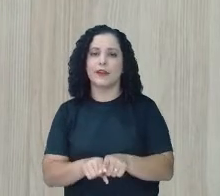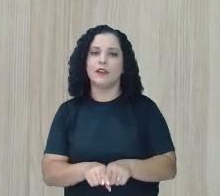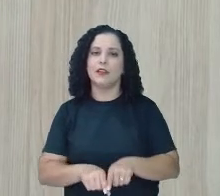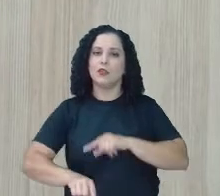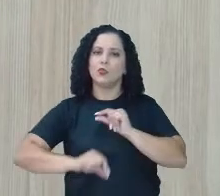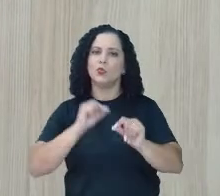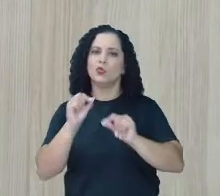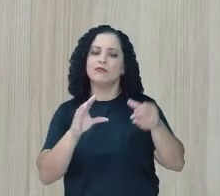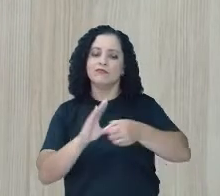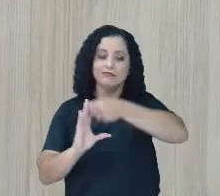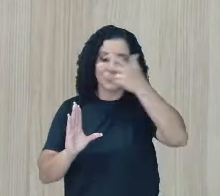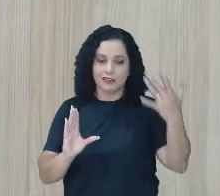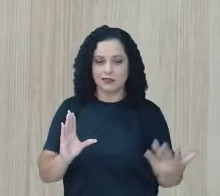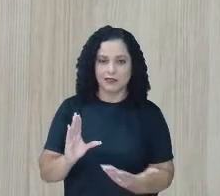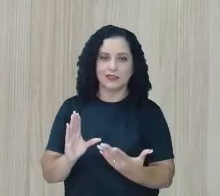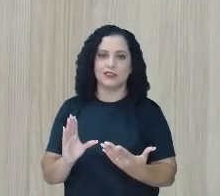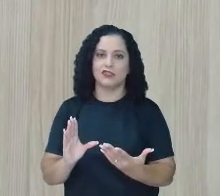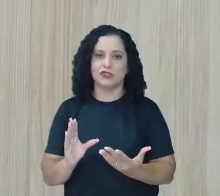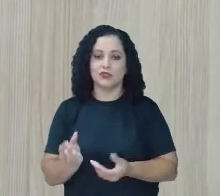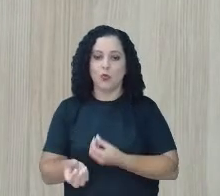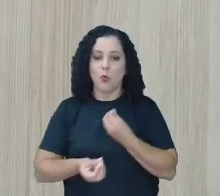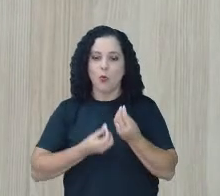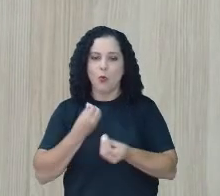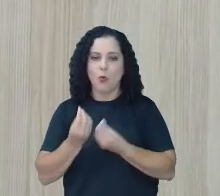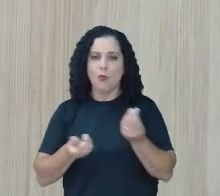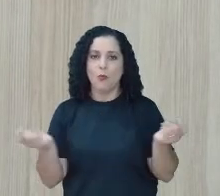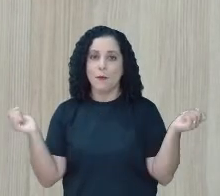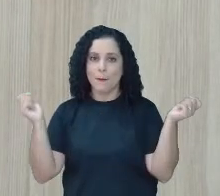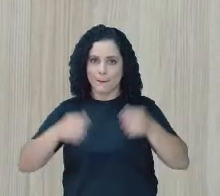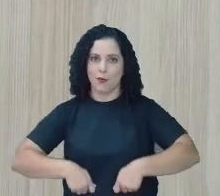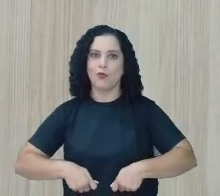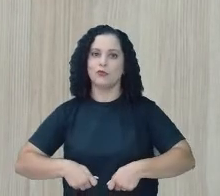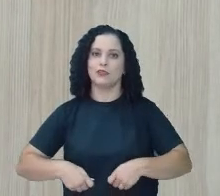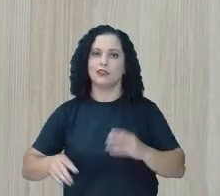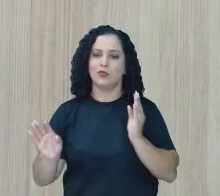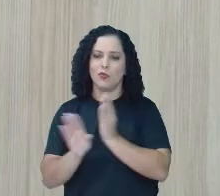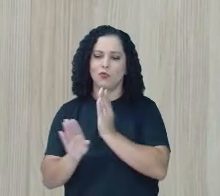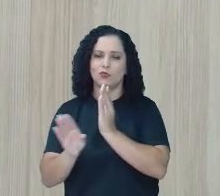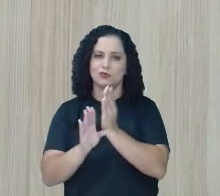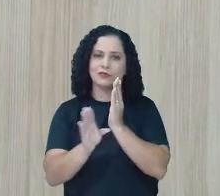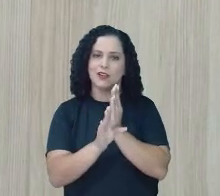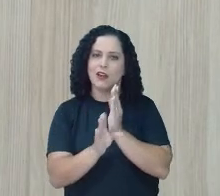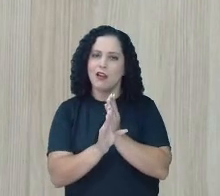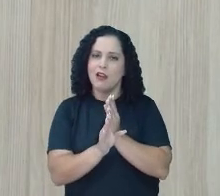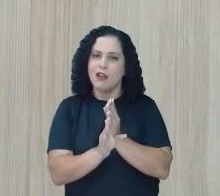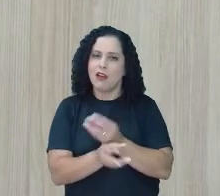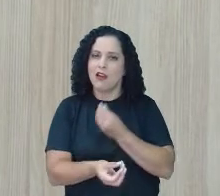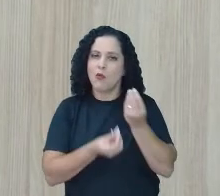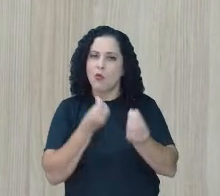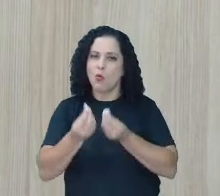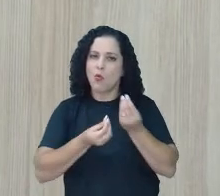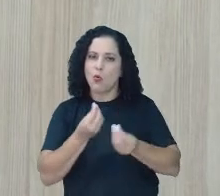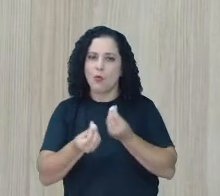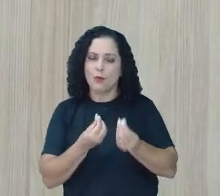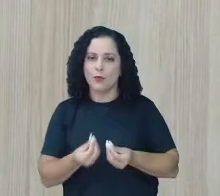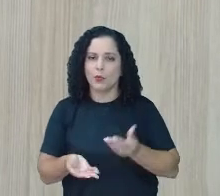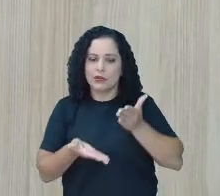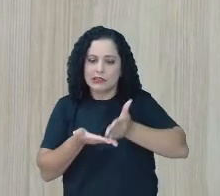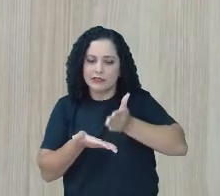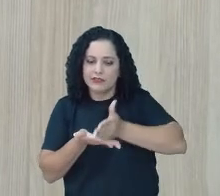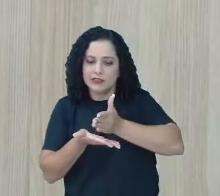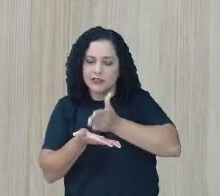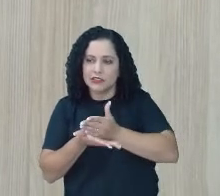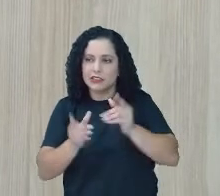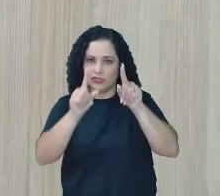seus elementos, tá? De como a gente pode encontrar e dividir esses polígonos em forma de